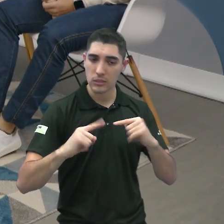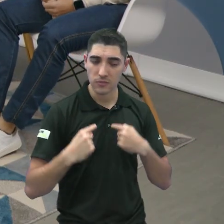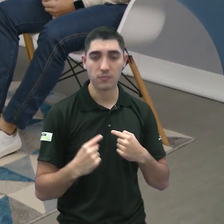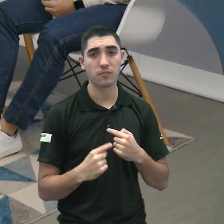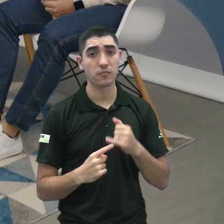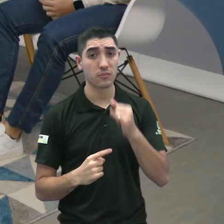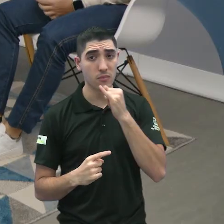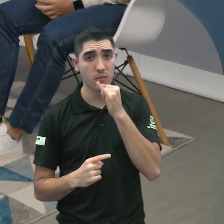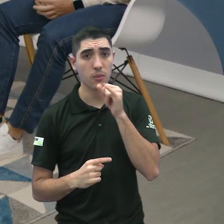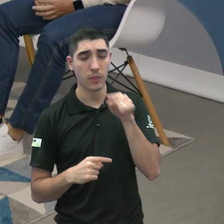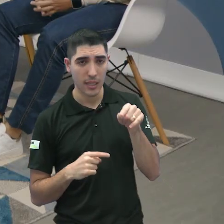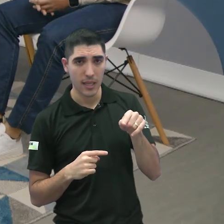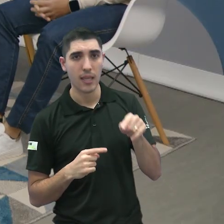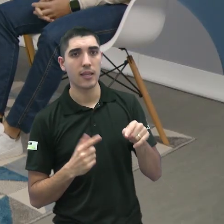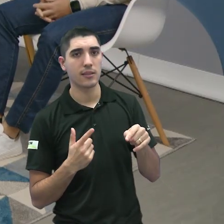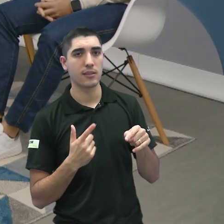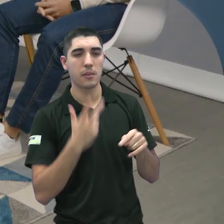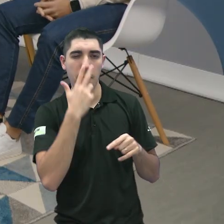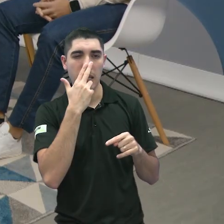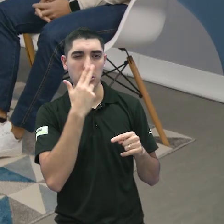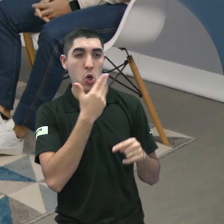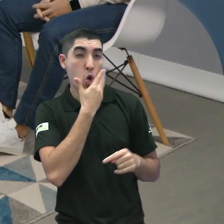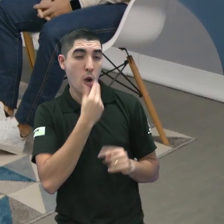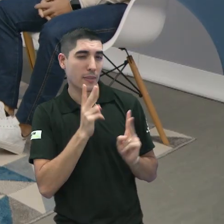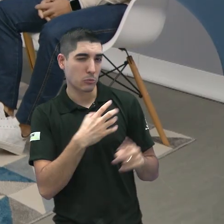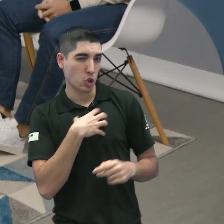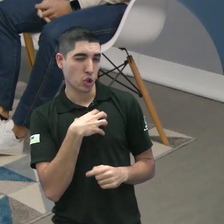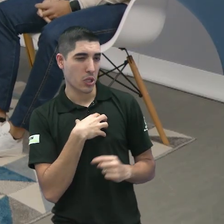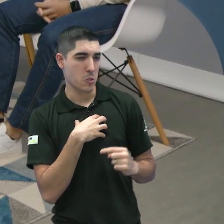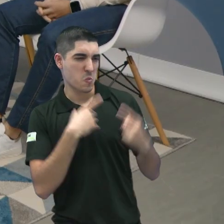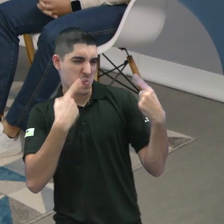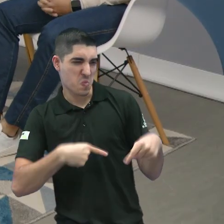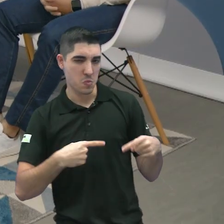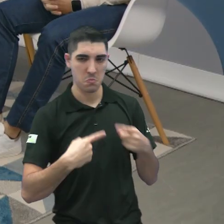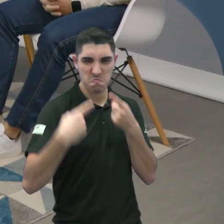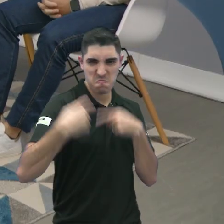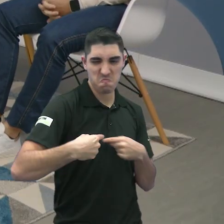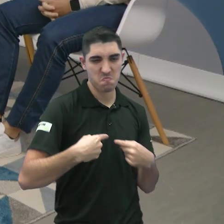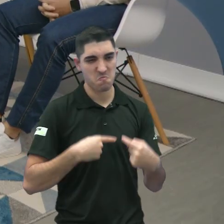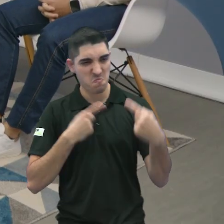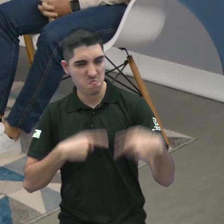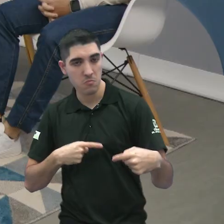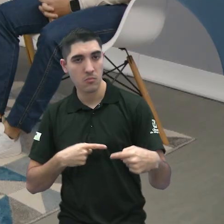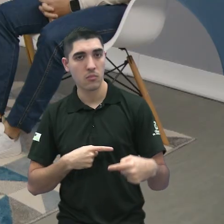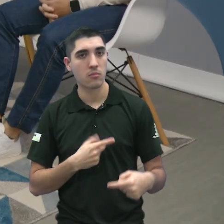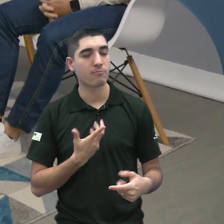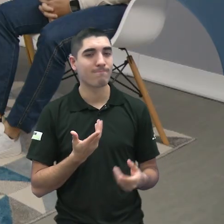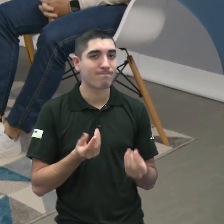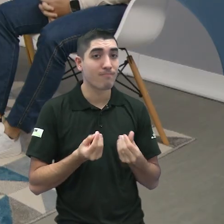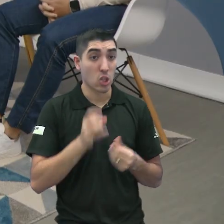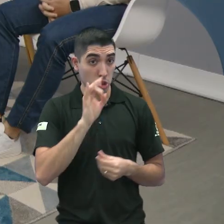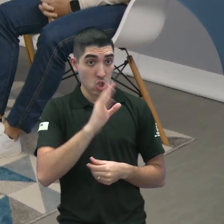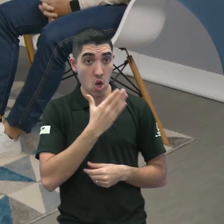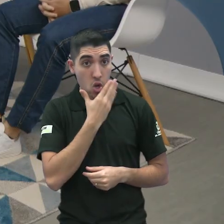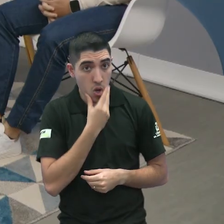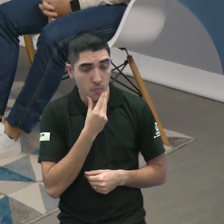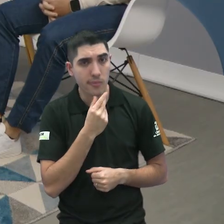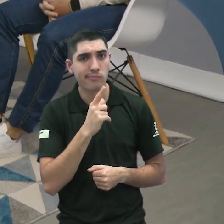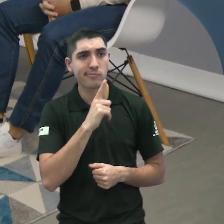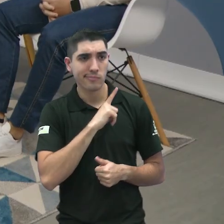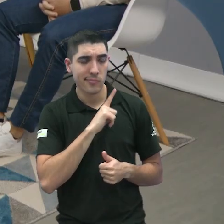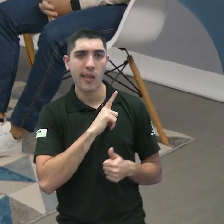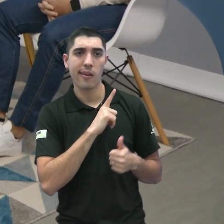desse modelo de competitividade mesmo, ou do homem ser muito produtivo, não passa só pelo homem, né? A gente